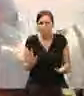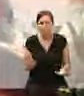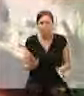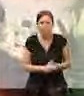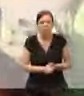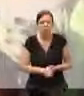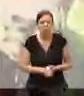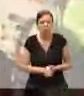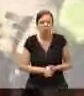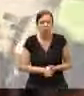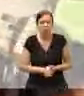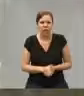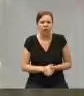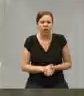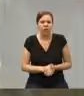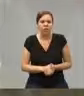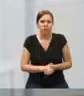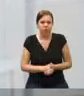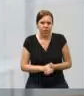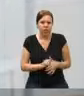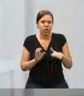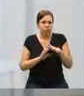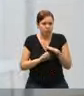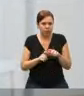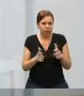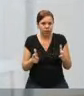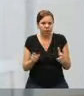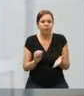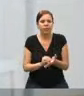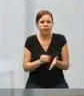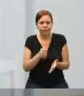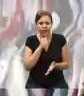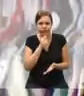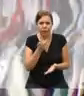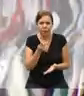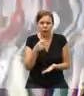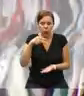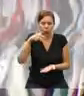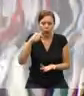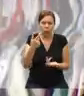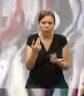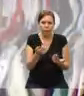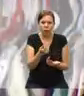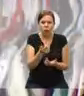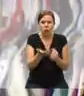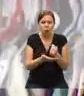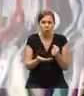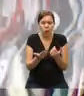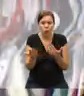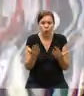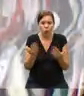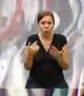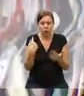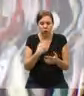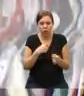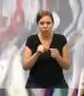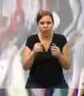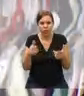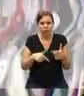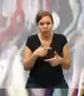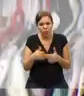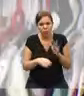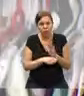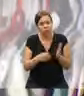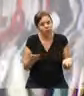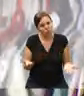da organização estar crescendo, ainda é uma gota de água no oceano. Então, o que a gente quer é que realmente